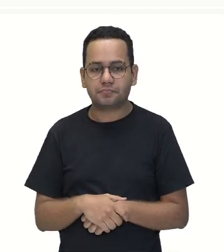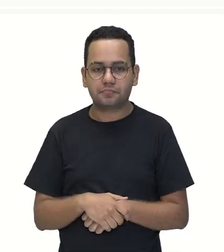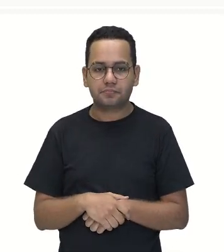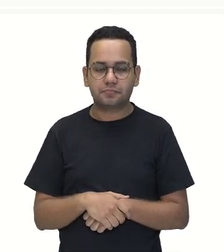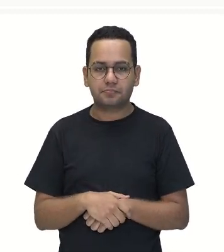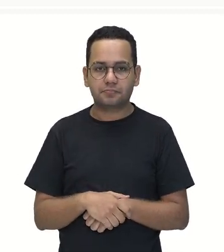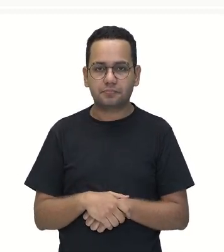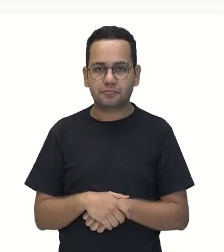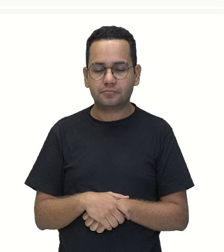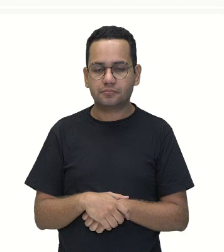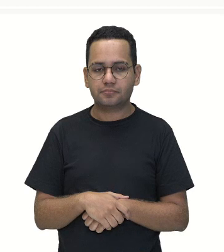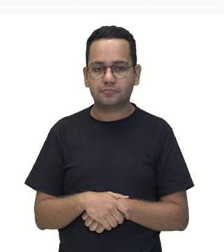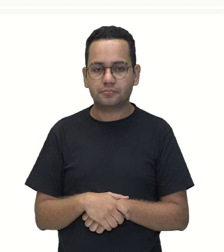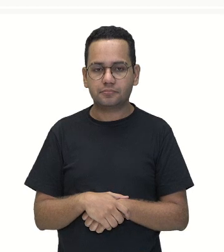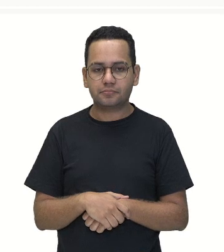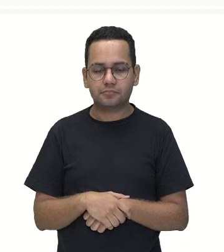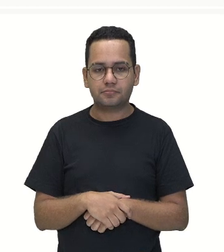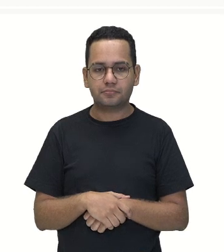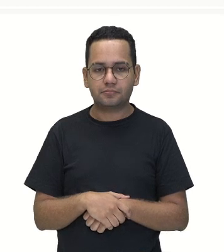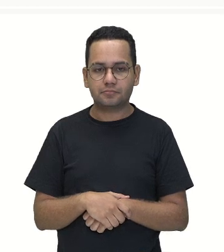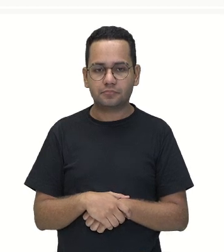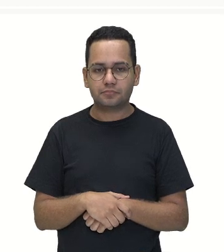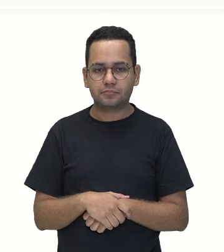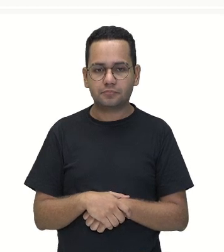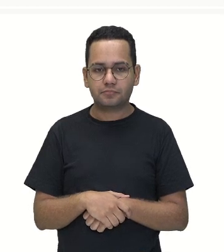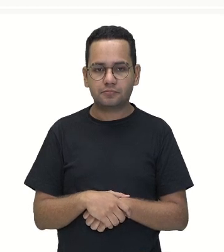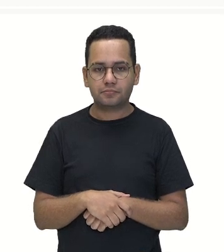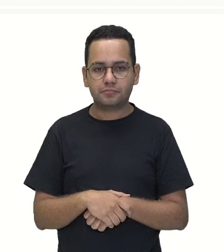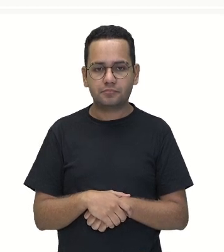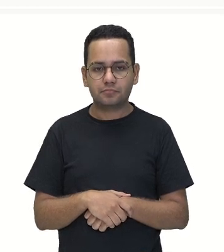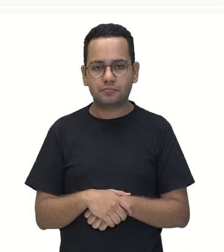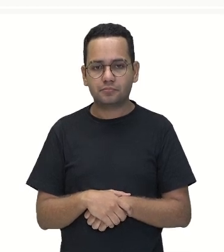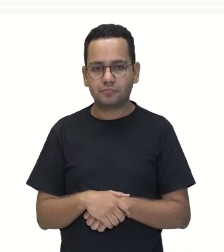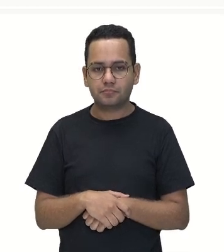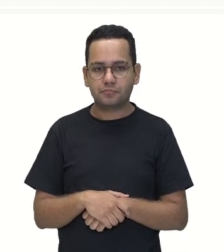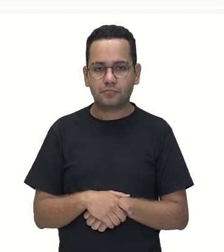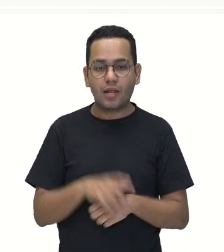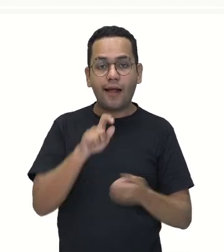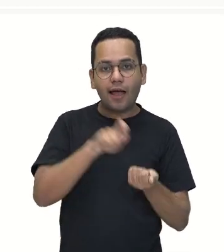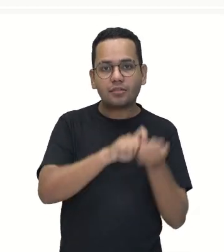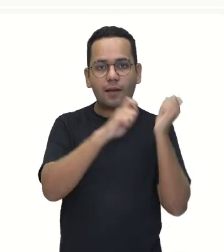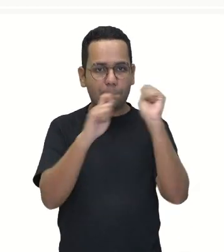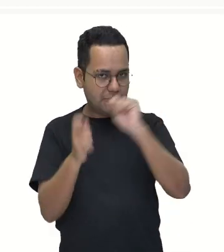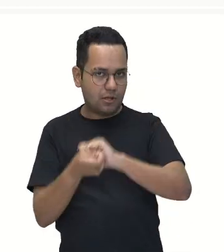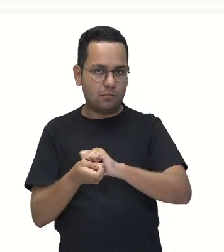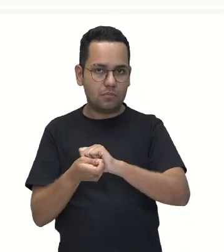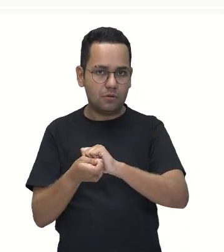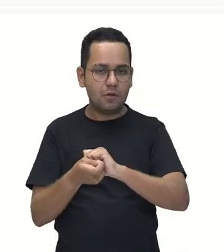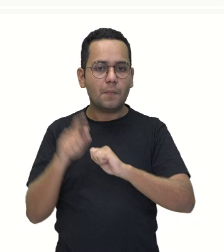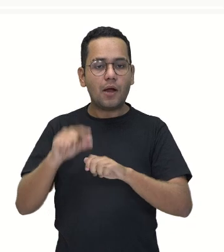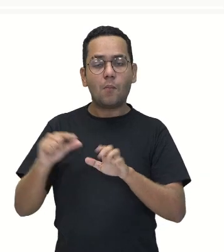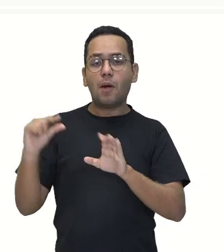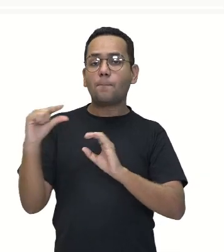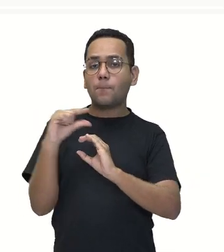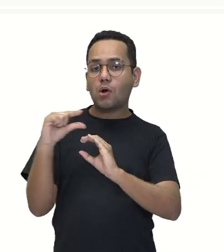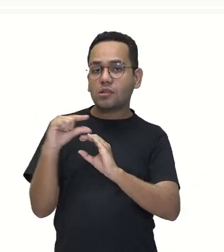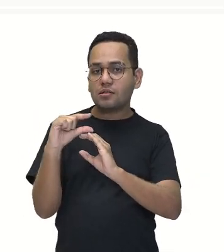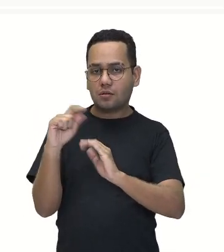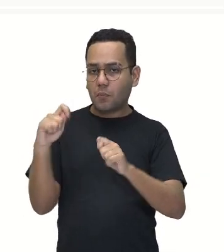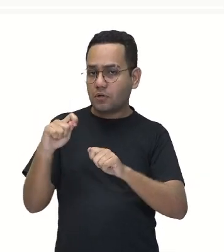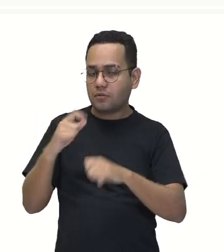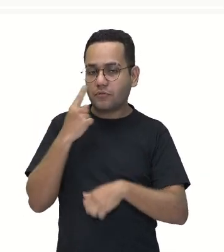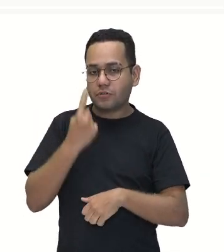essa essa e radiciação e transformar numa potenciação Então como é que eu faço isso Eu repito a